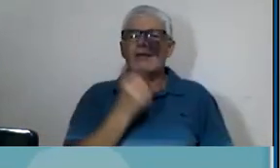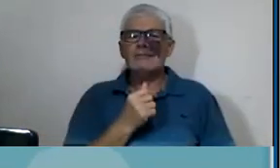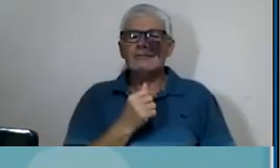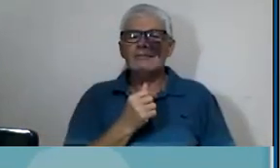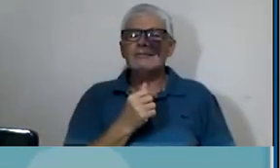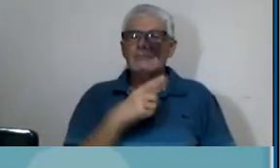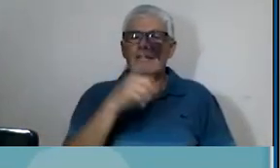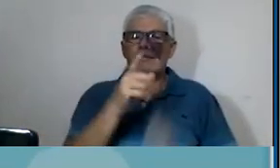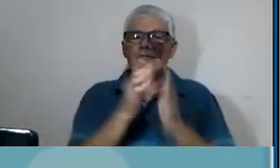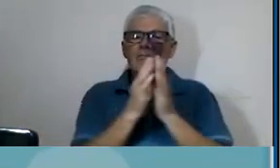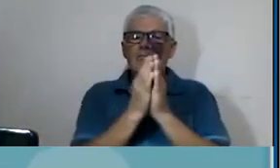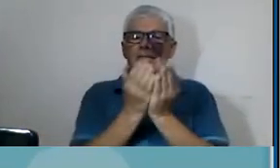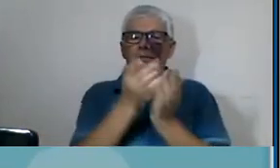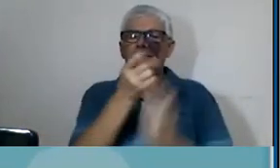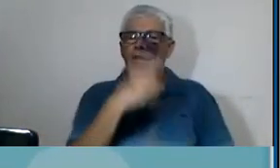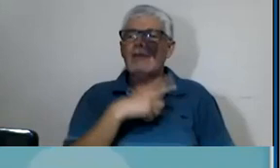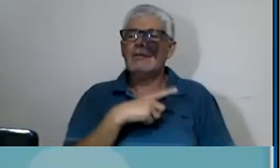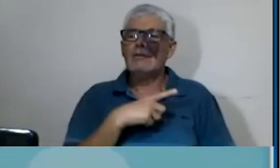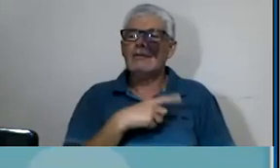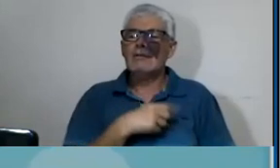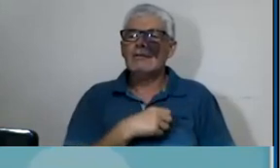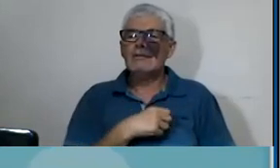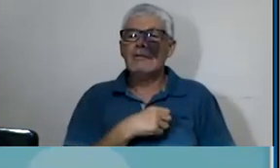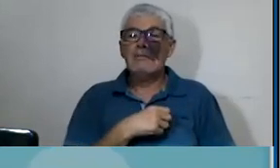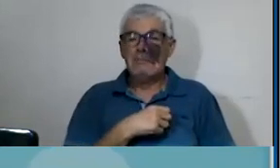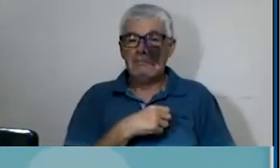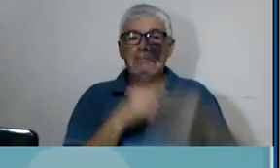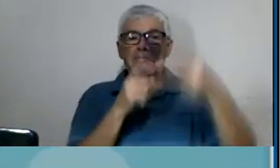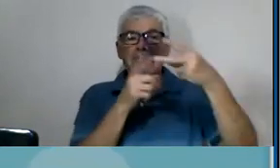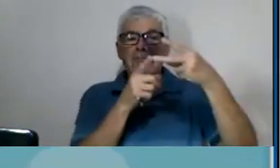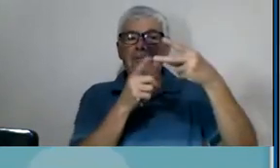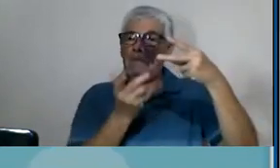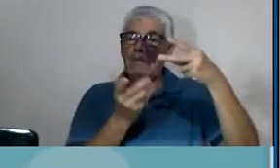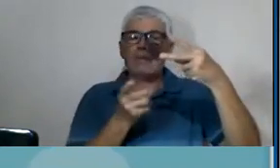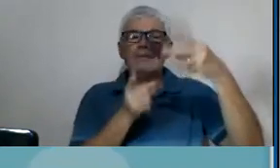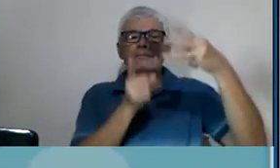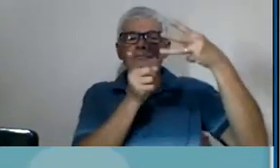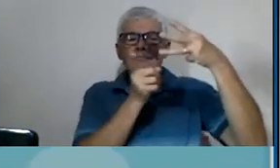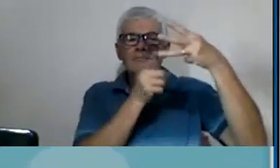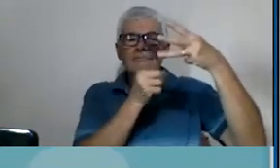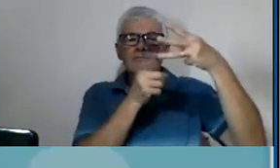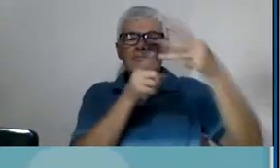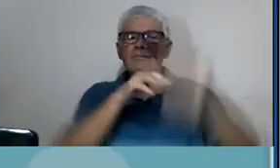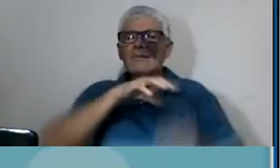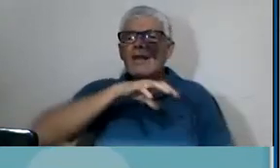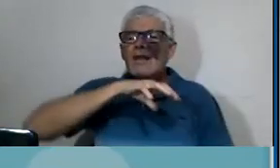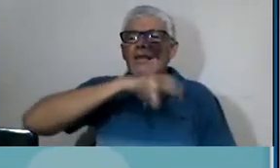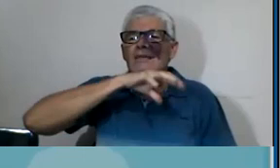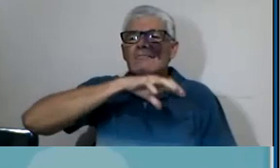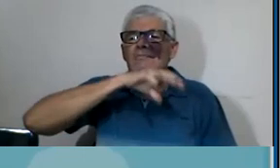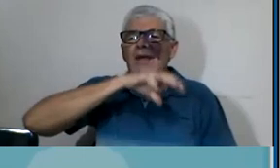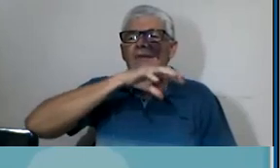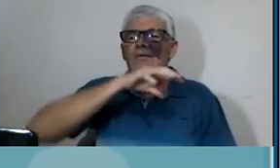Tá, eu estou acessando pelo computador. É só um pouquinho. Tá